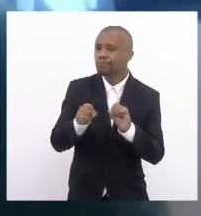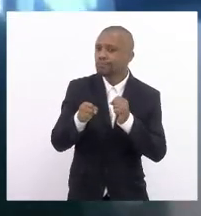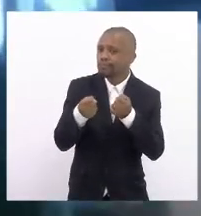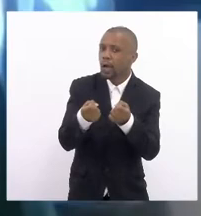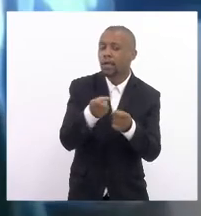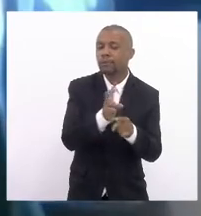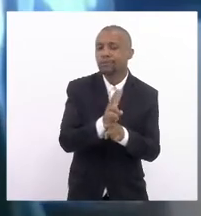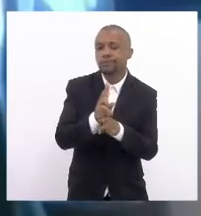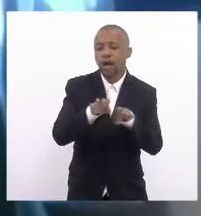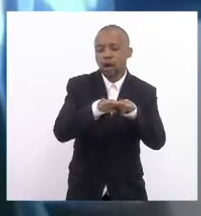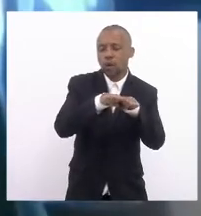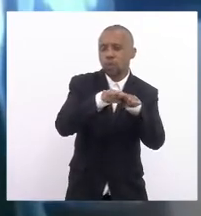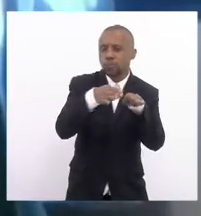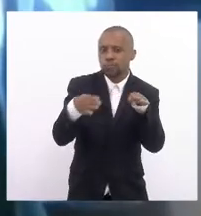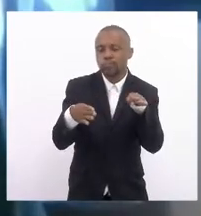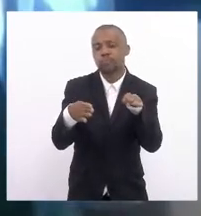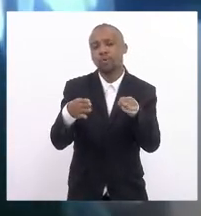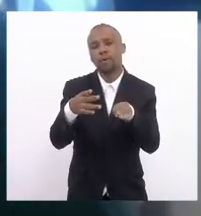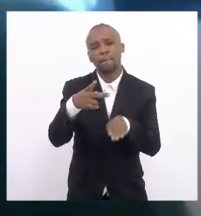Peró.